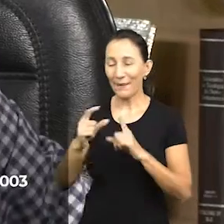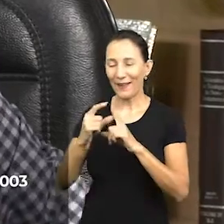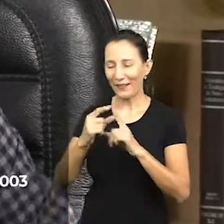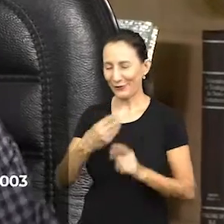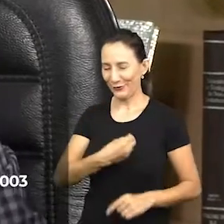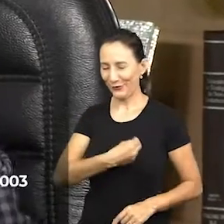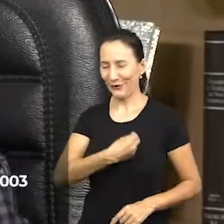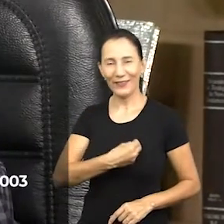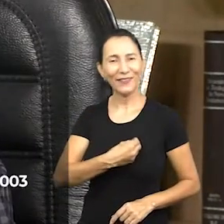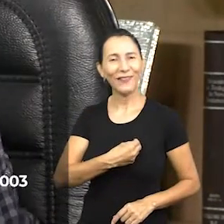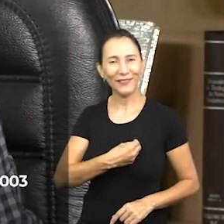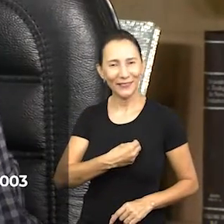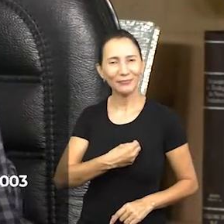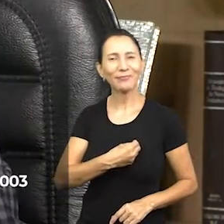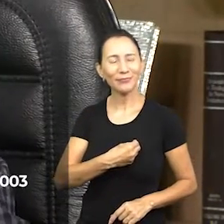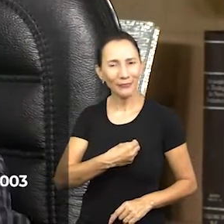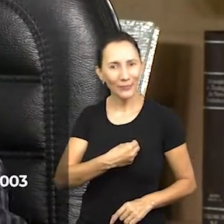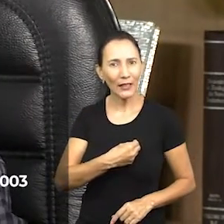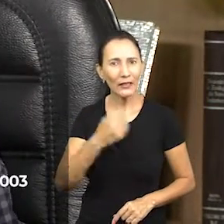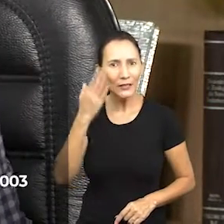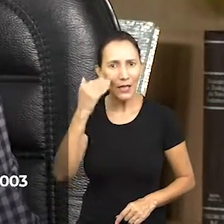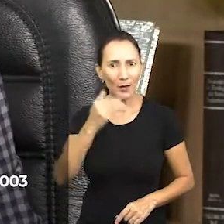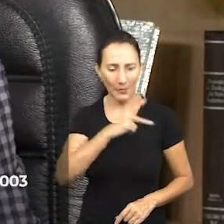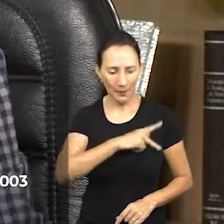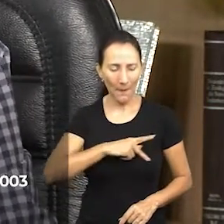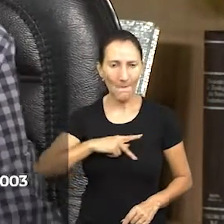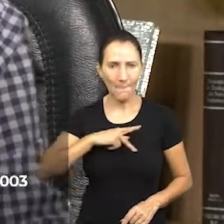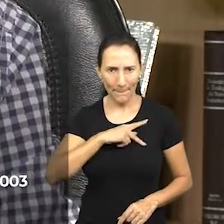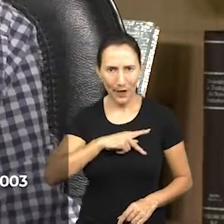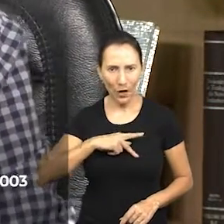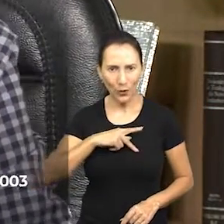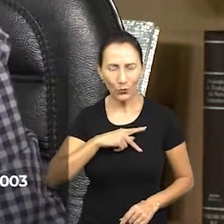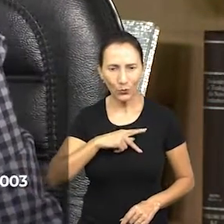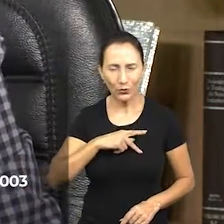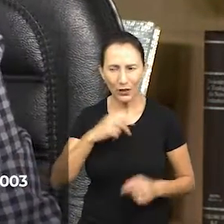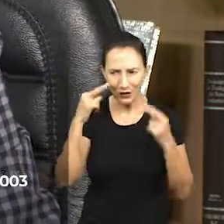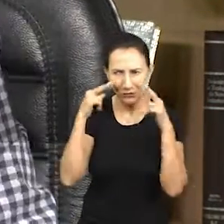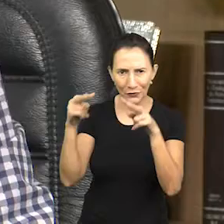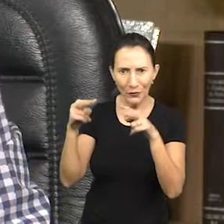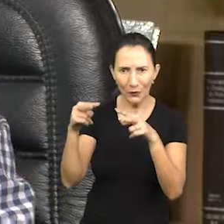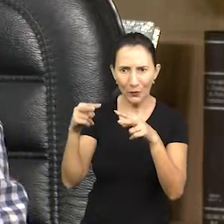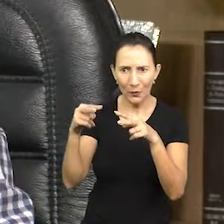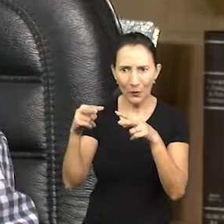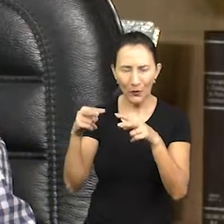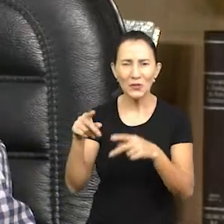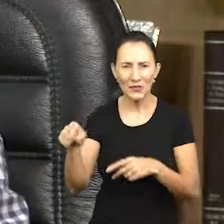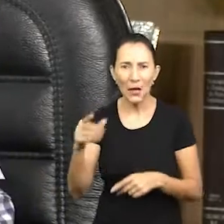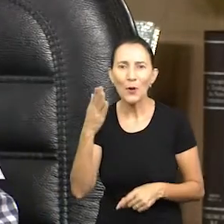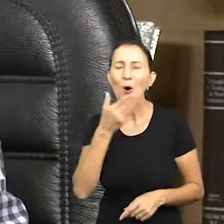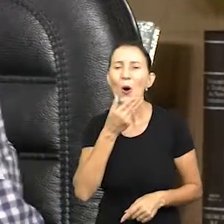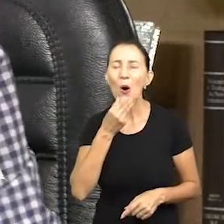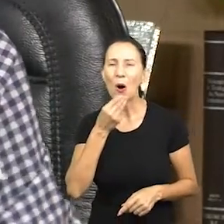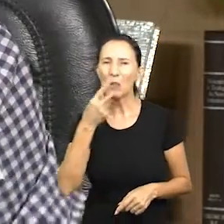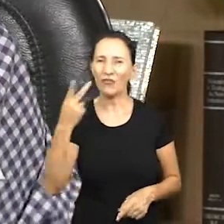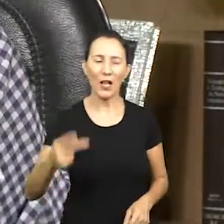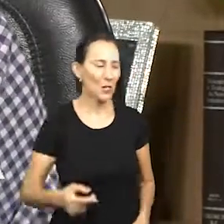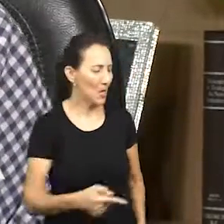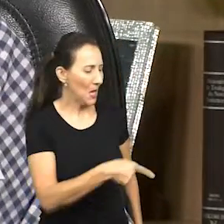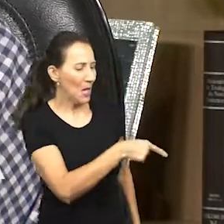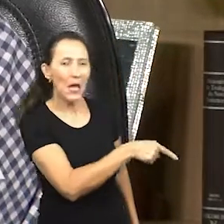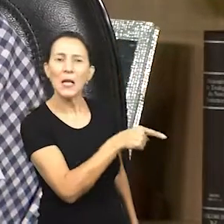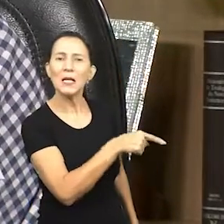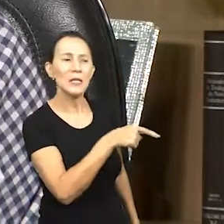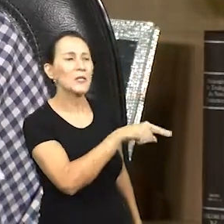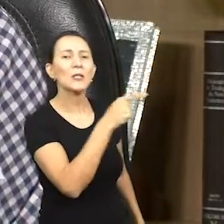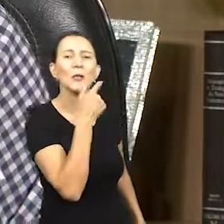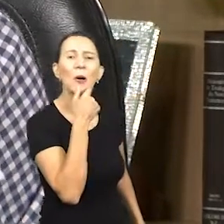custou a ele, ó, levando aos pretores, estes homens sendo judeus, perturbam a nossa cidade, propagando costumes que não podemos receber.